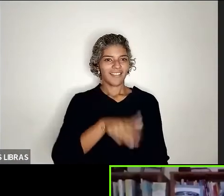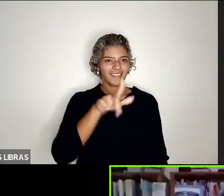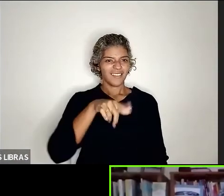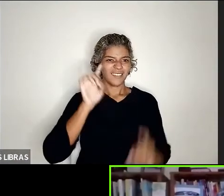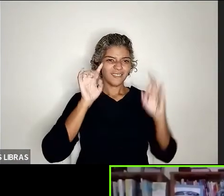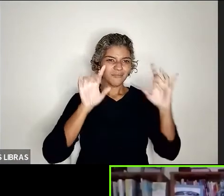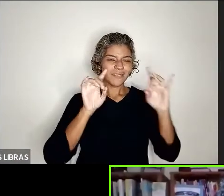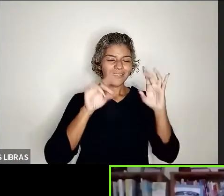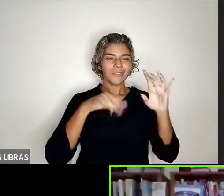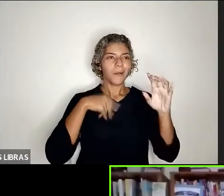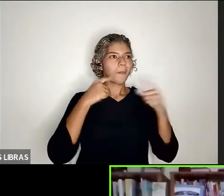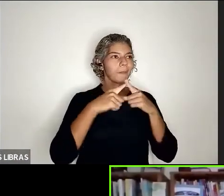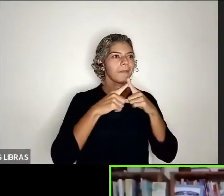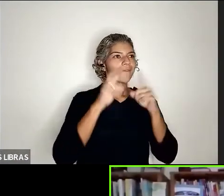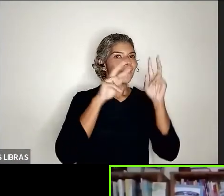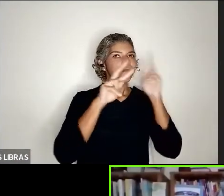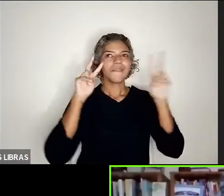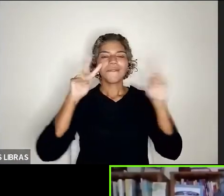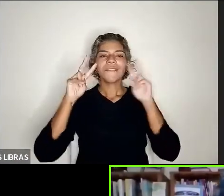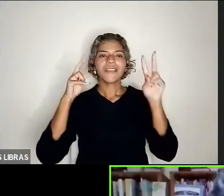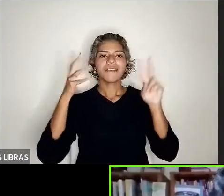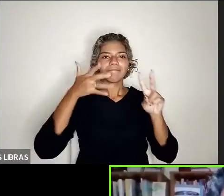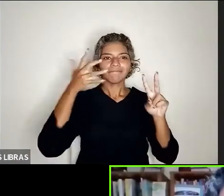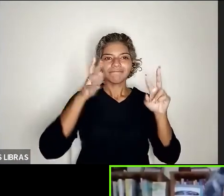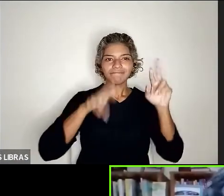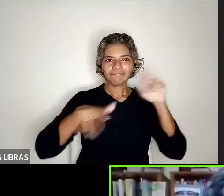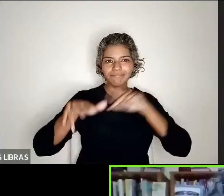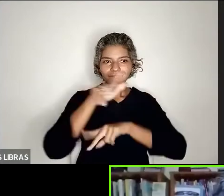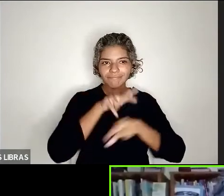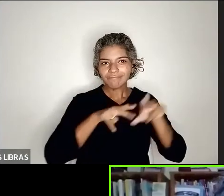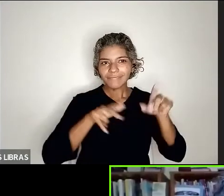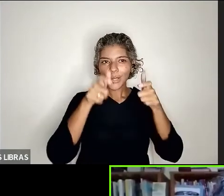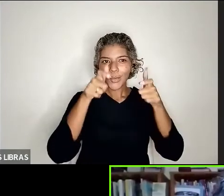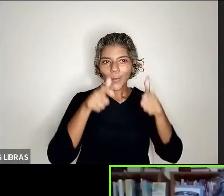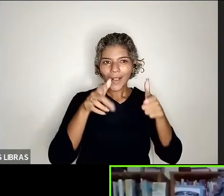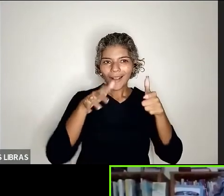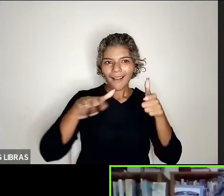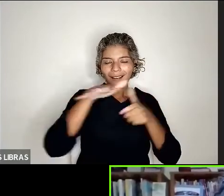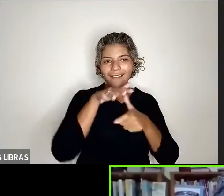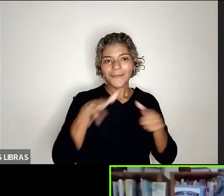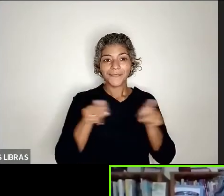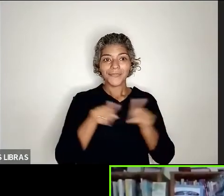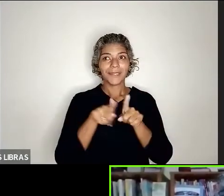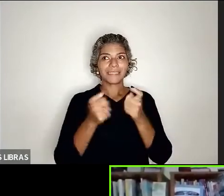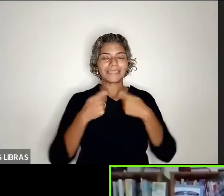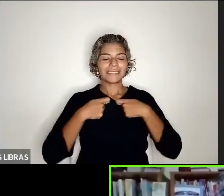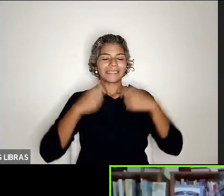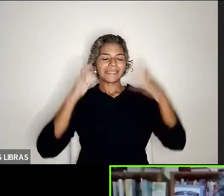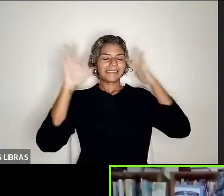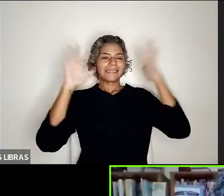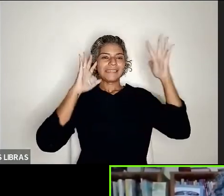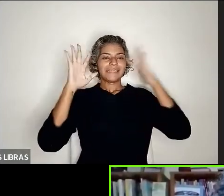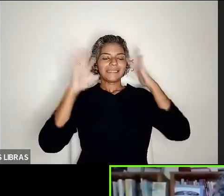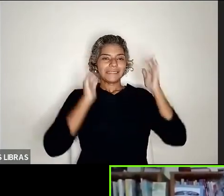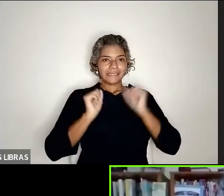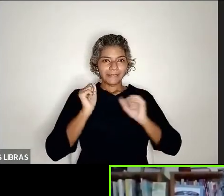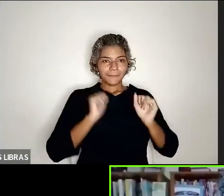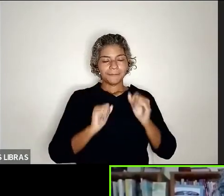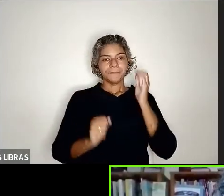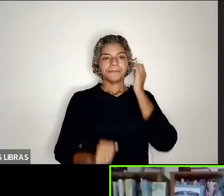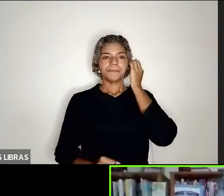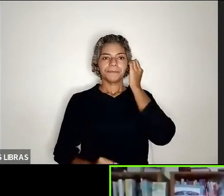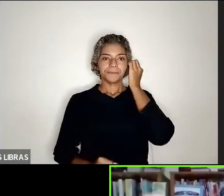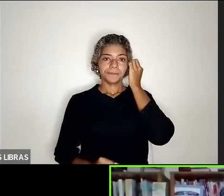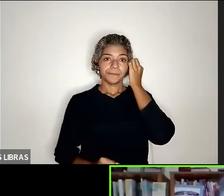diferentes lugares, né? Contribuições muito distintas, também estou aqui meio borbulhando. E Ana, Lúcia Ponte, se